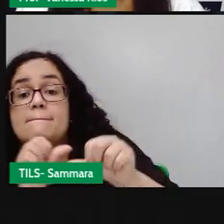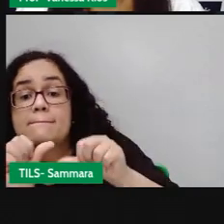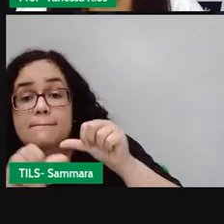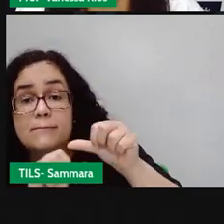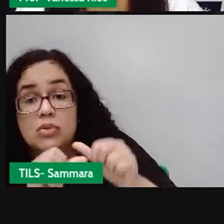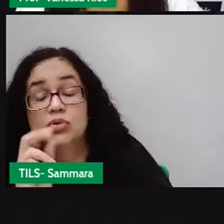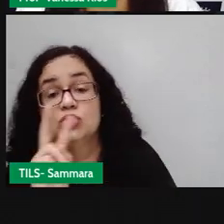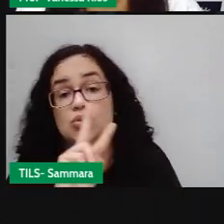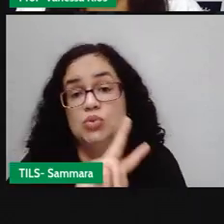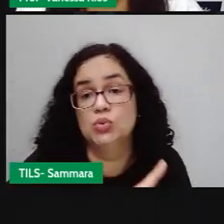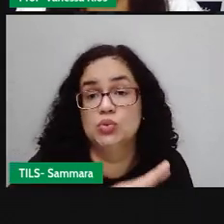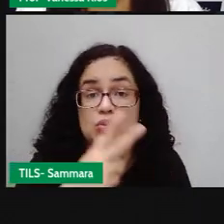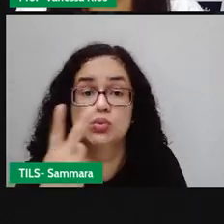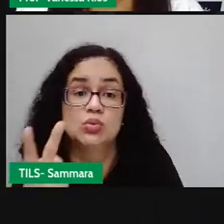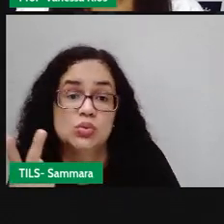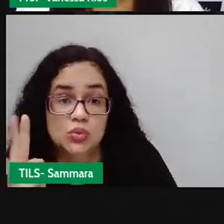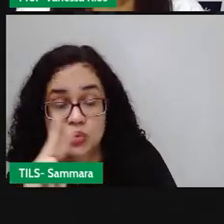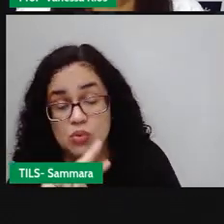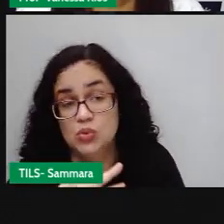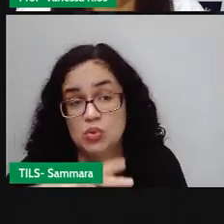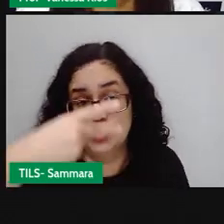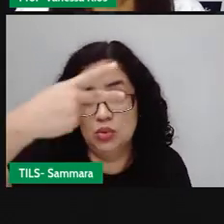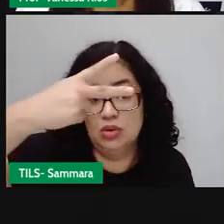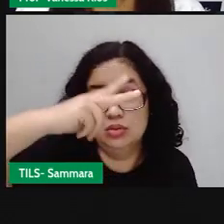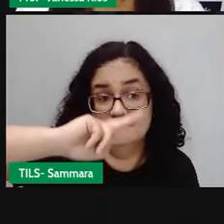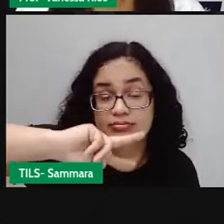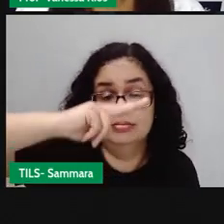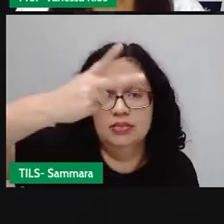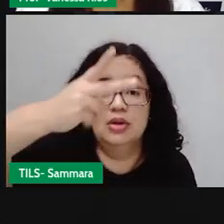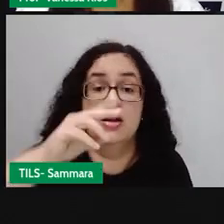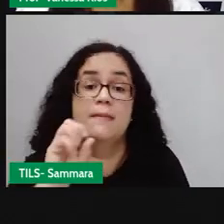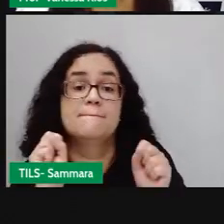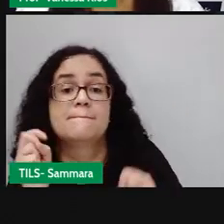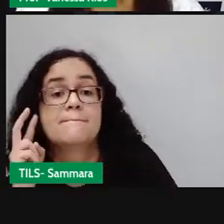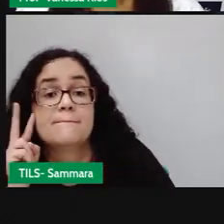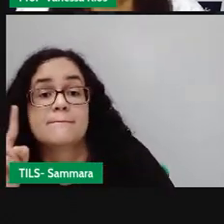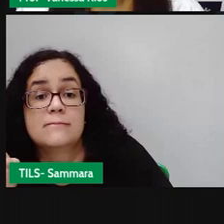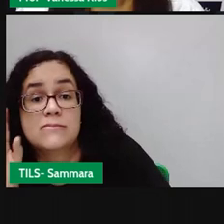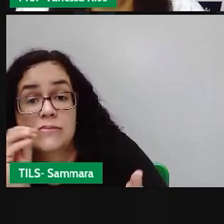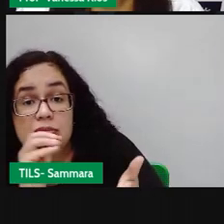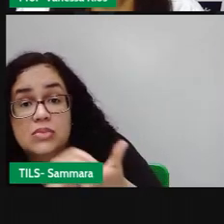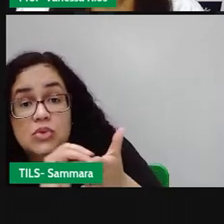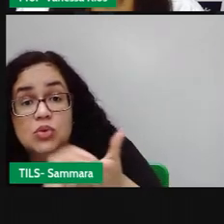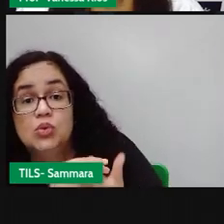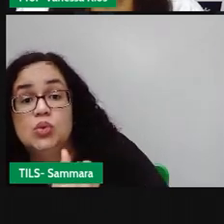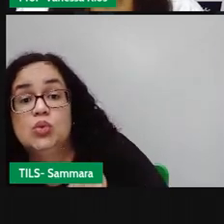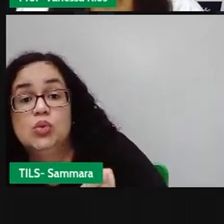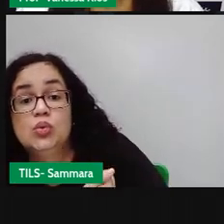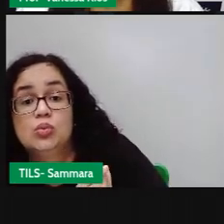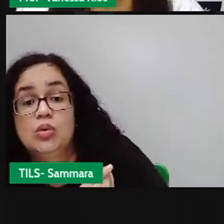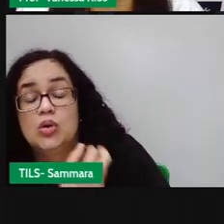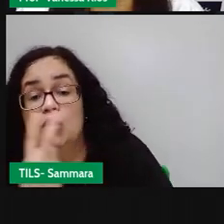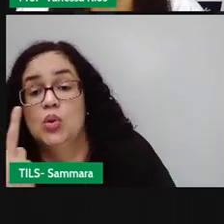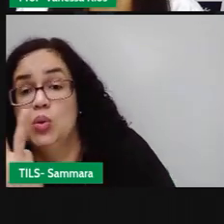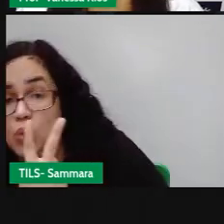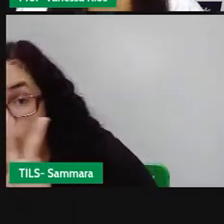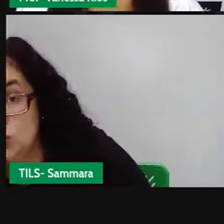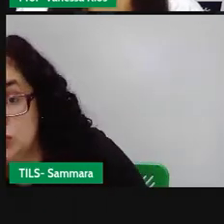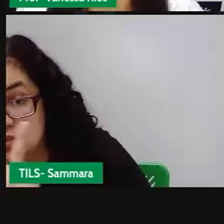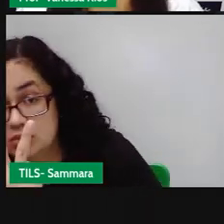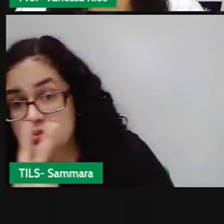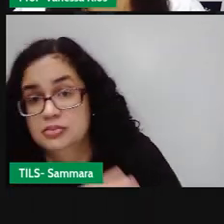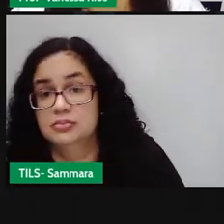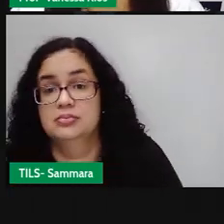a posição, no topo ou na base. Portanto, devemos preencher a peça com um número 2